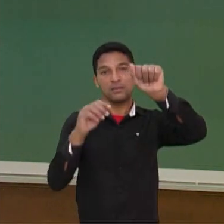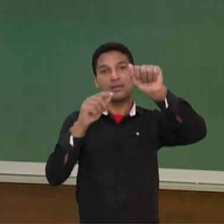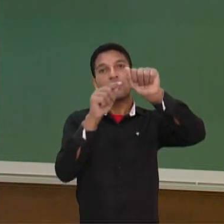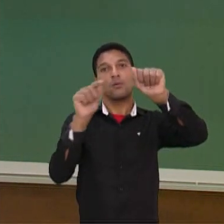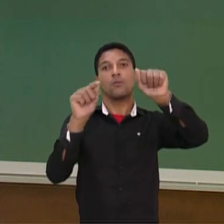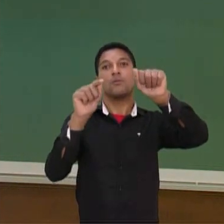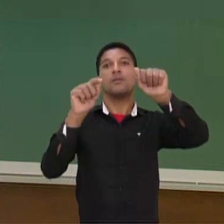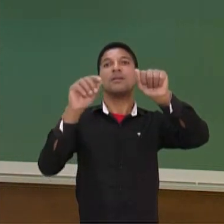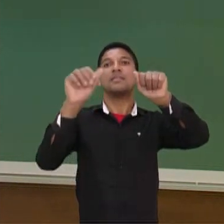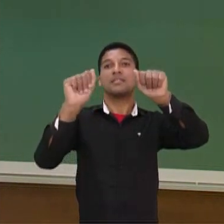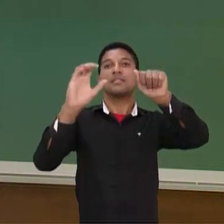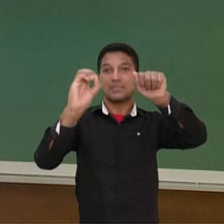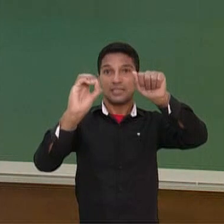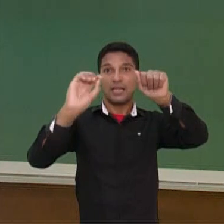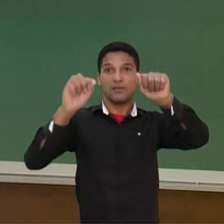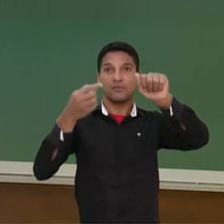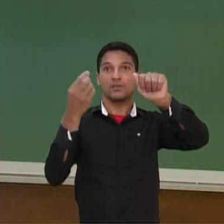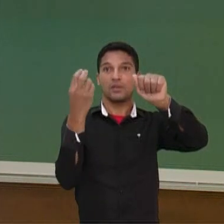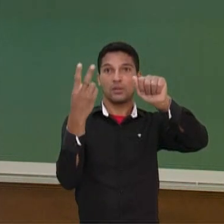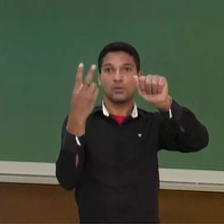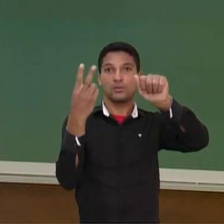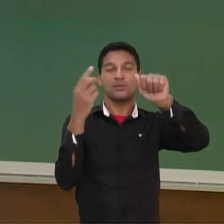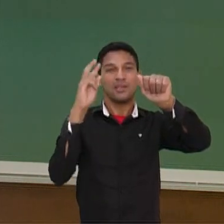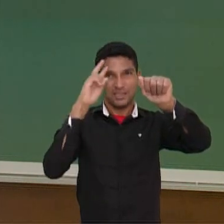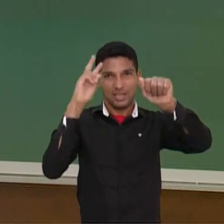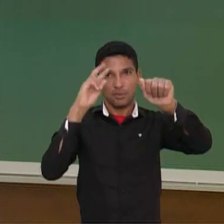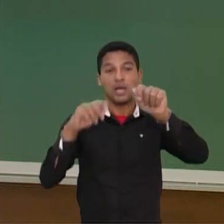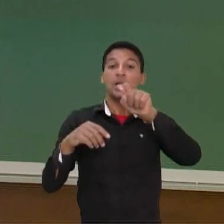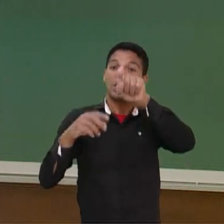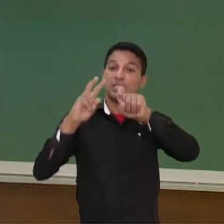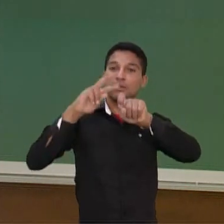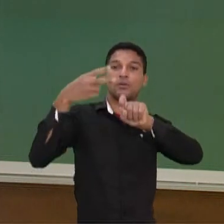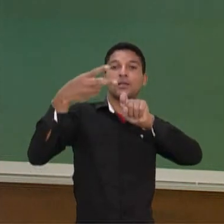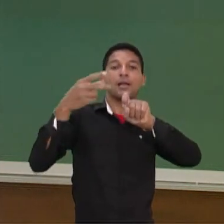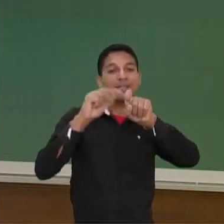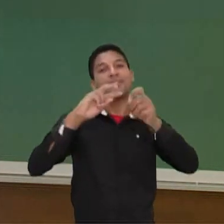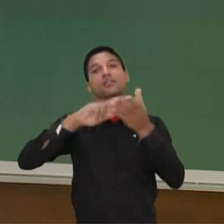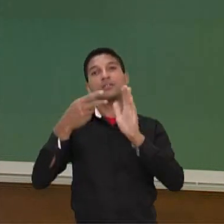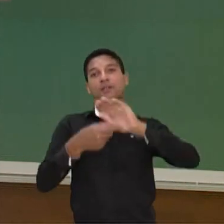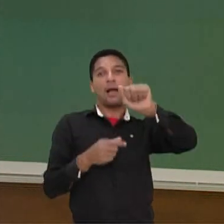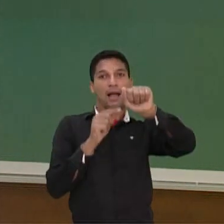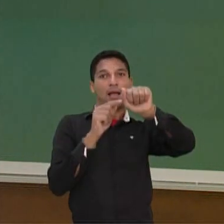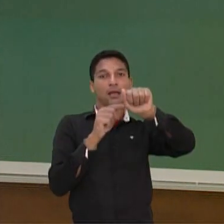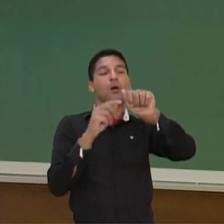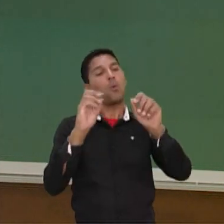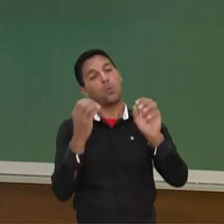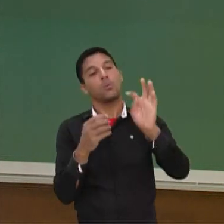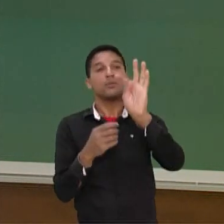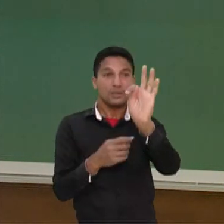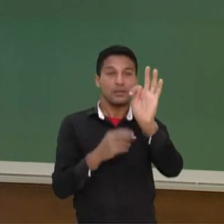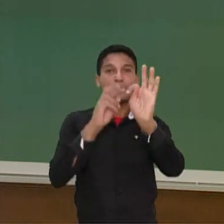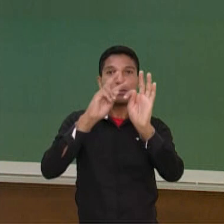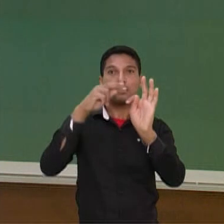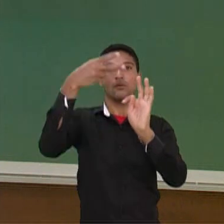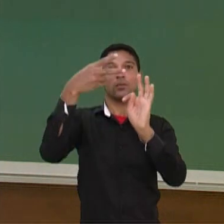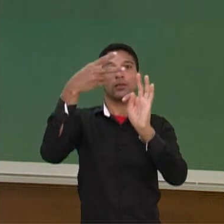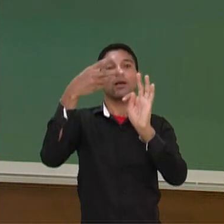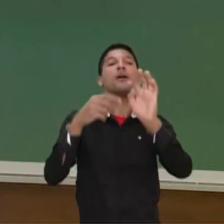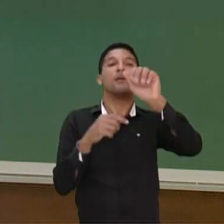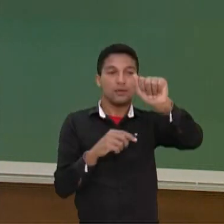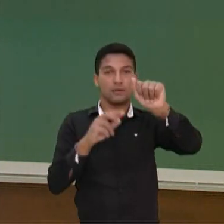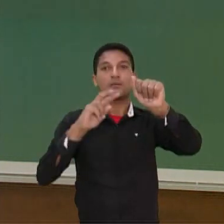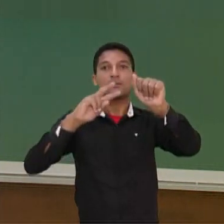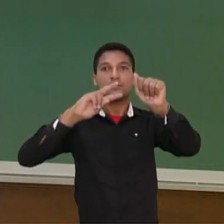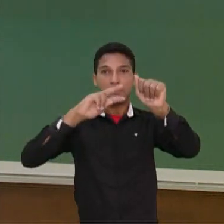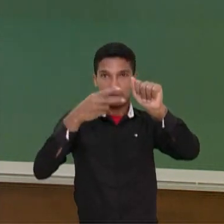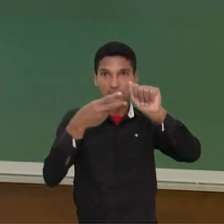está multiplicando t ao quadrado, né? Lembre-se que a é o coeficiente do x ao quadrado, mas como aqui é t ao quadrado, então o nosso a é 0,2,